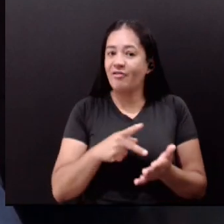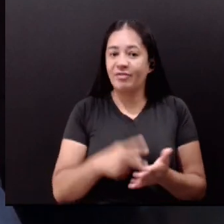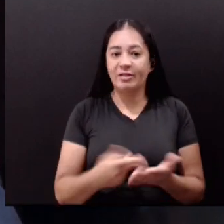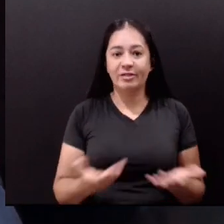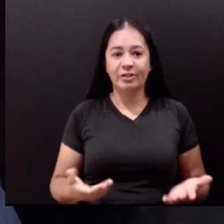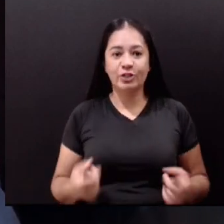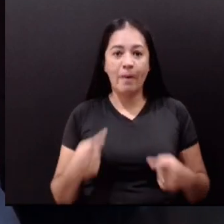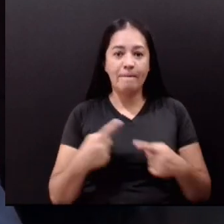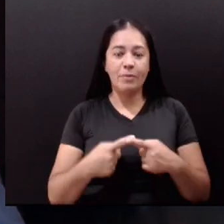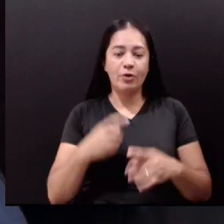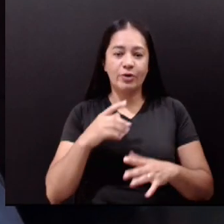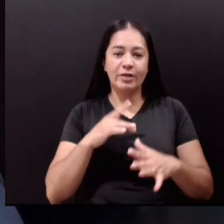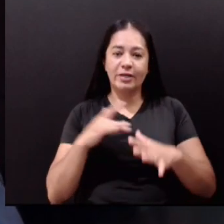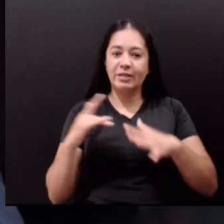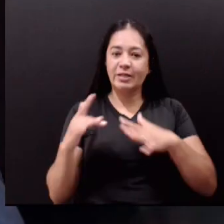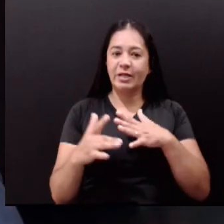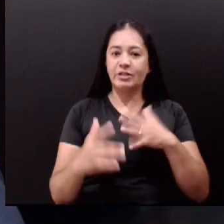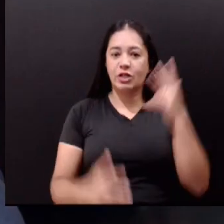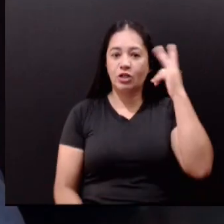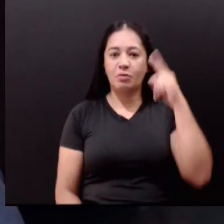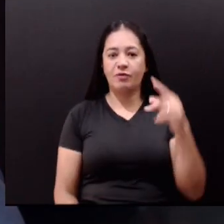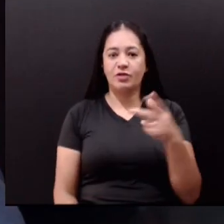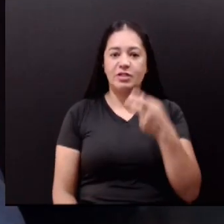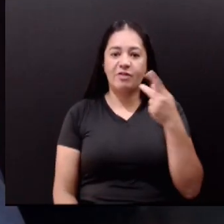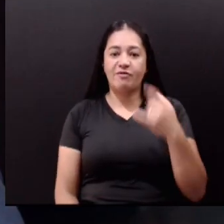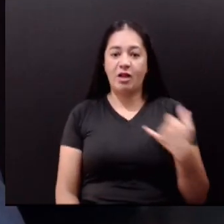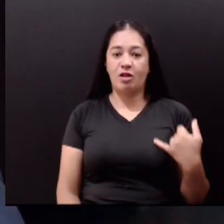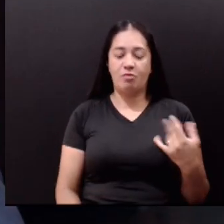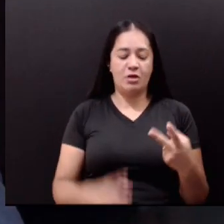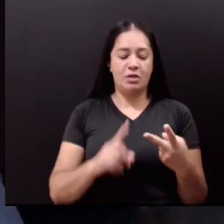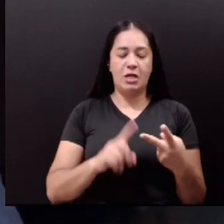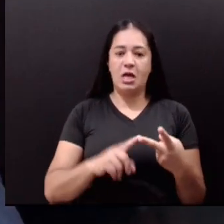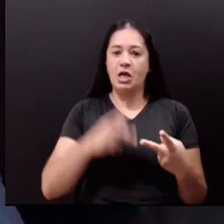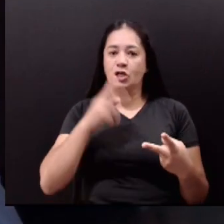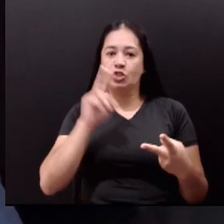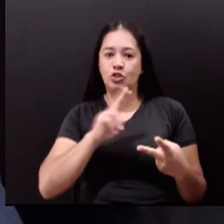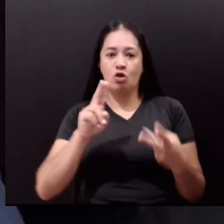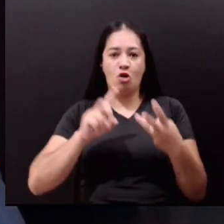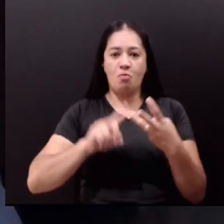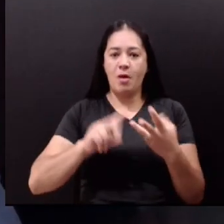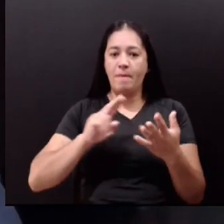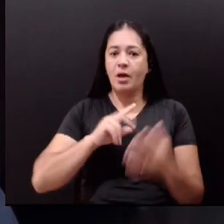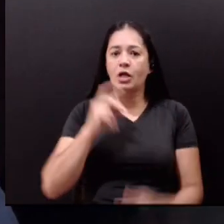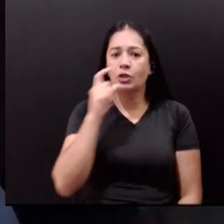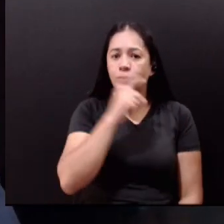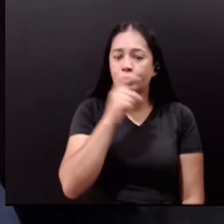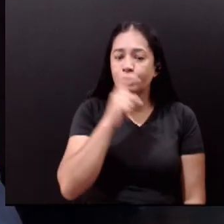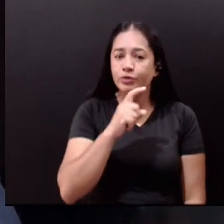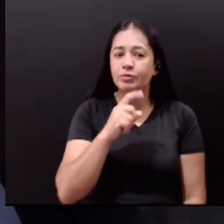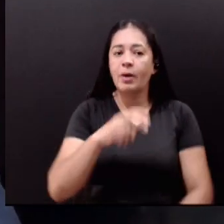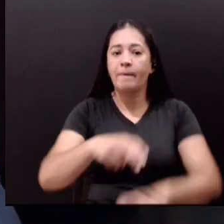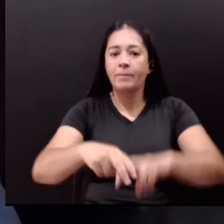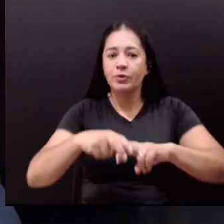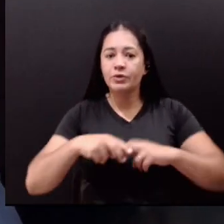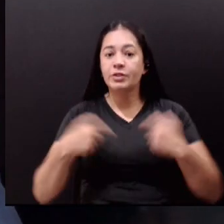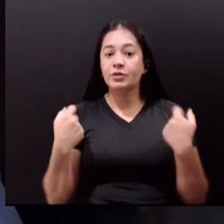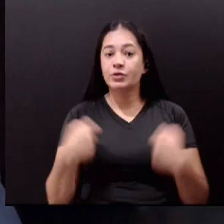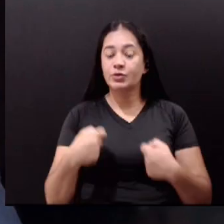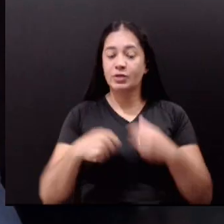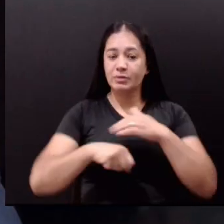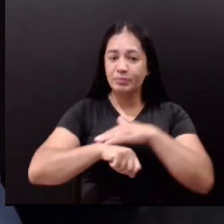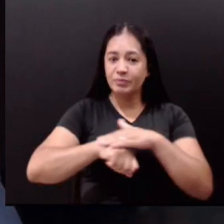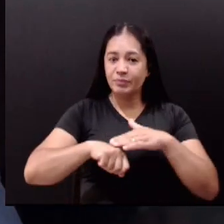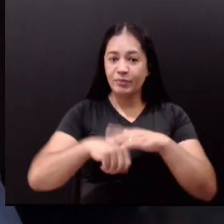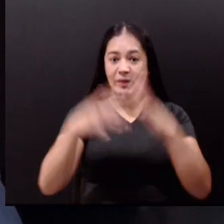outra pessoa, falar que tem uma idade e não tem, né. Então, assim, além de você ter esse diálogo e prestar atenção no que os